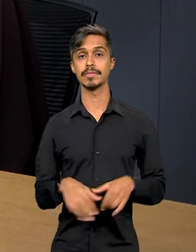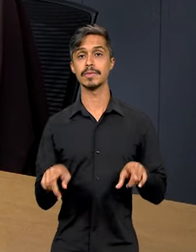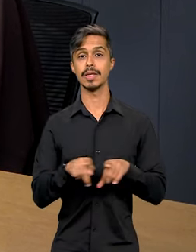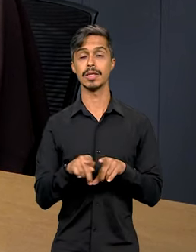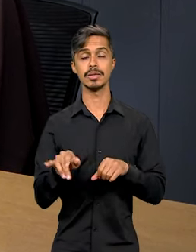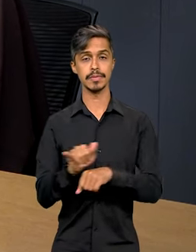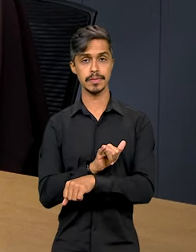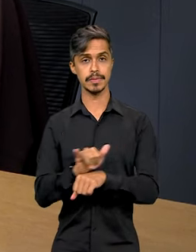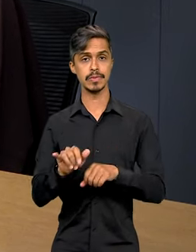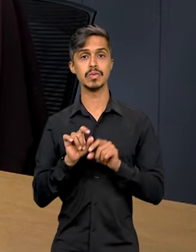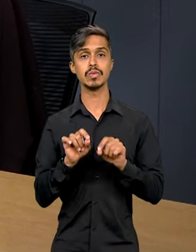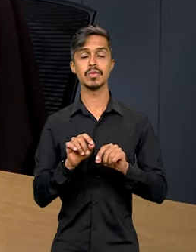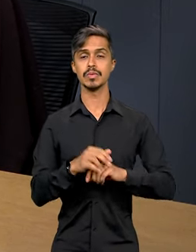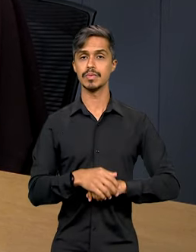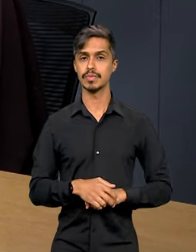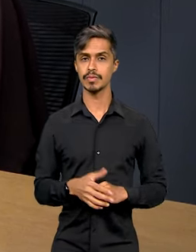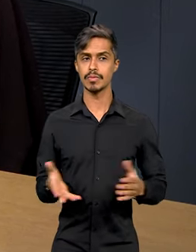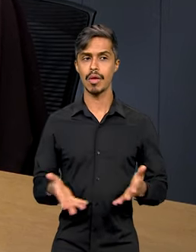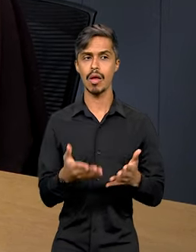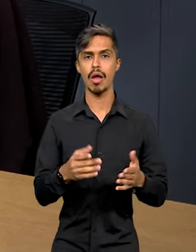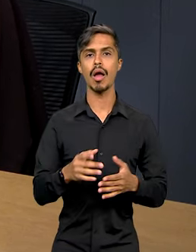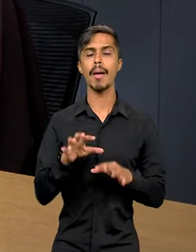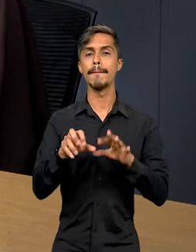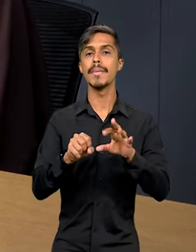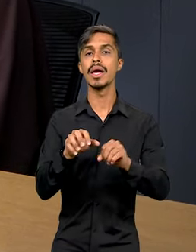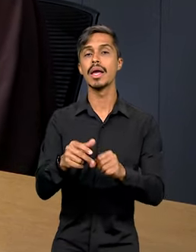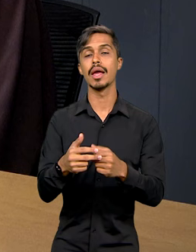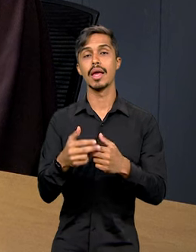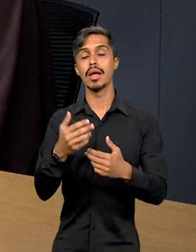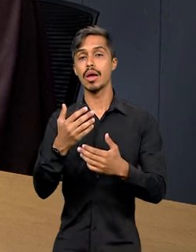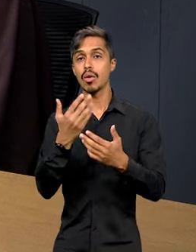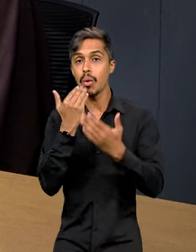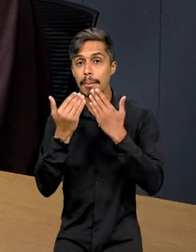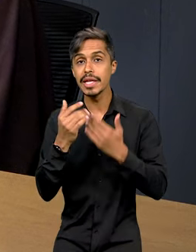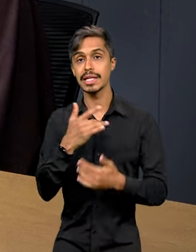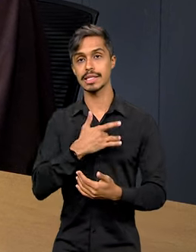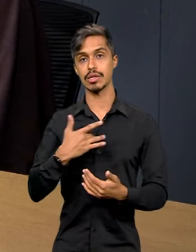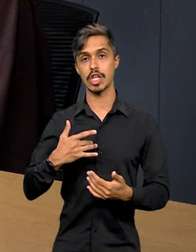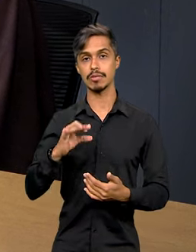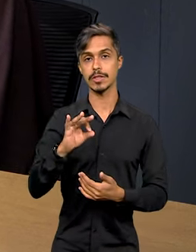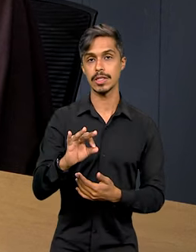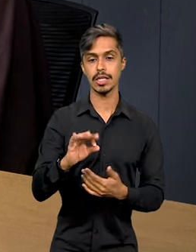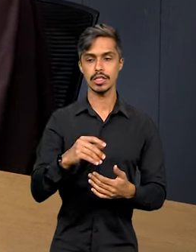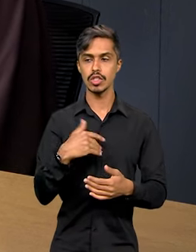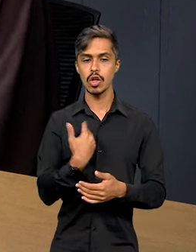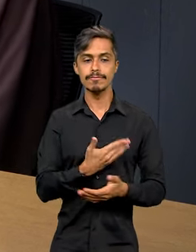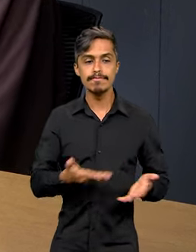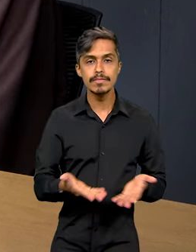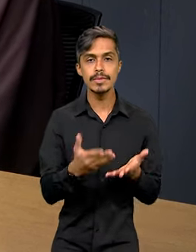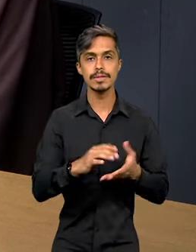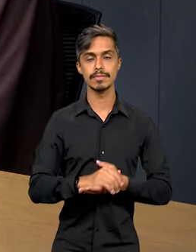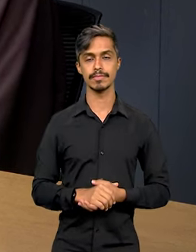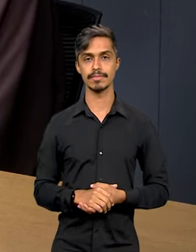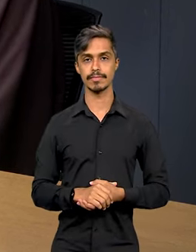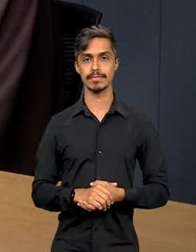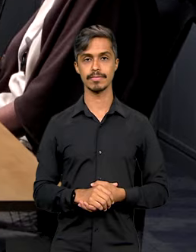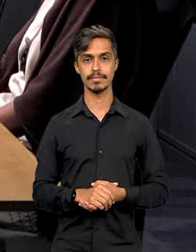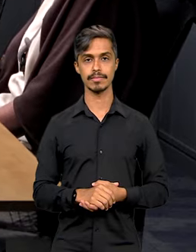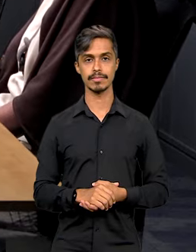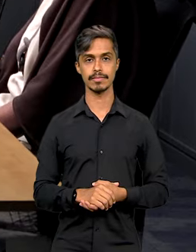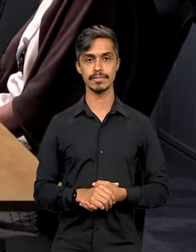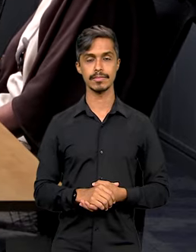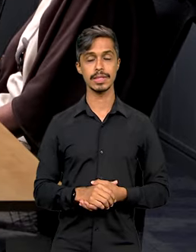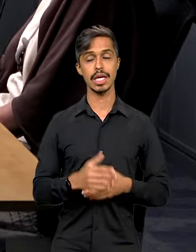também eh medidas de eh estímulo ao consumo de alimentos saudáveis né além do acesso claro que a gente não pode esquecer